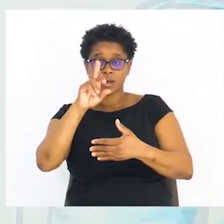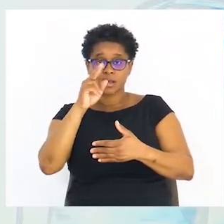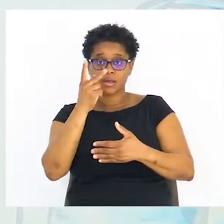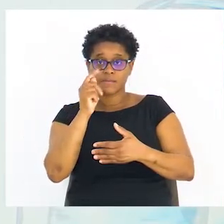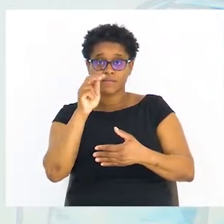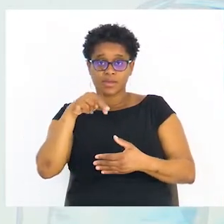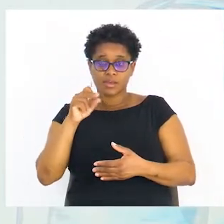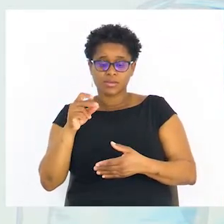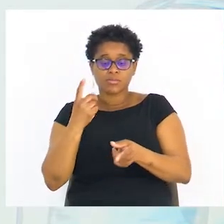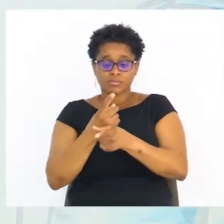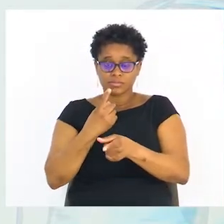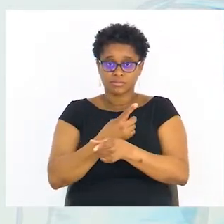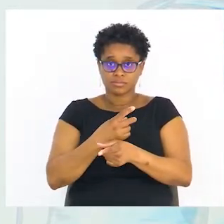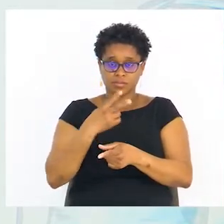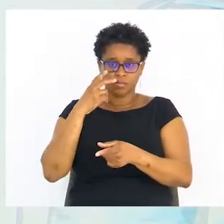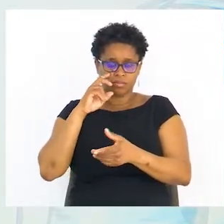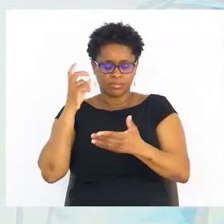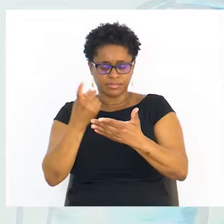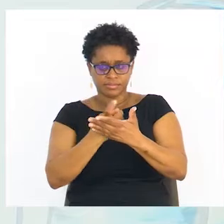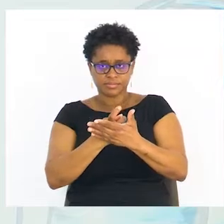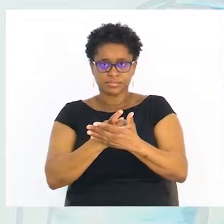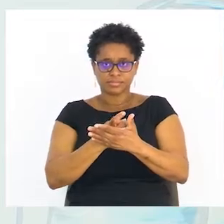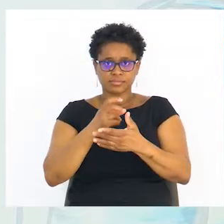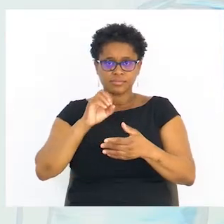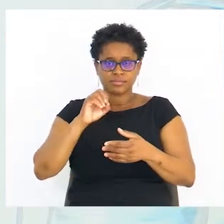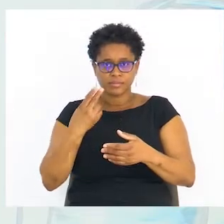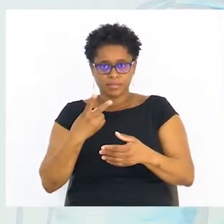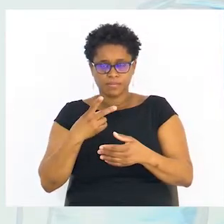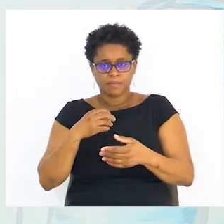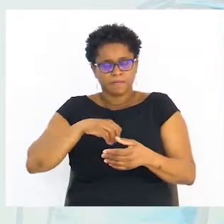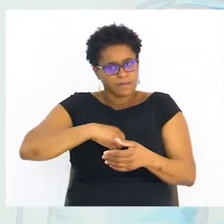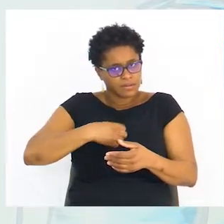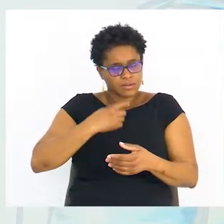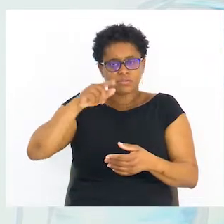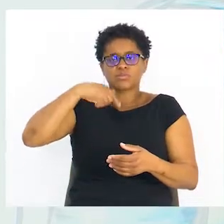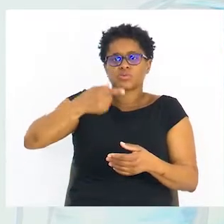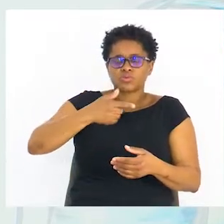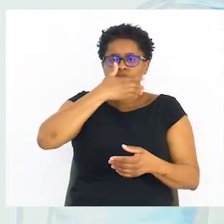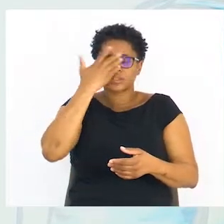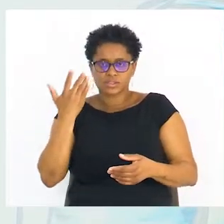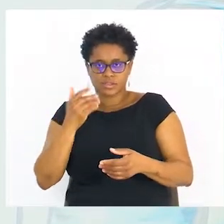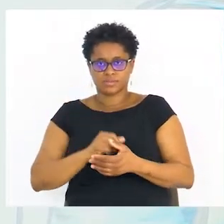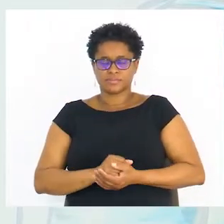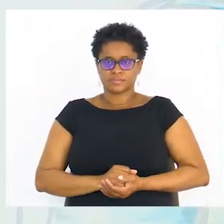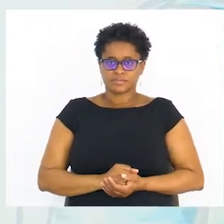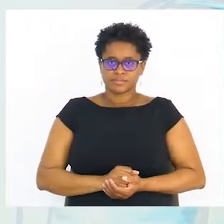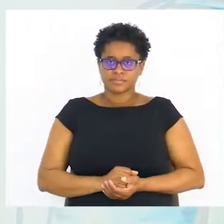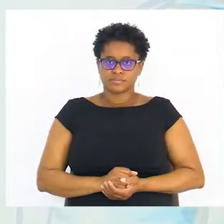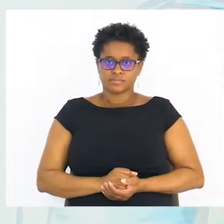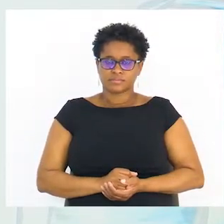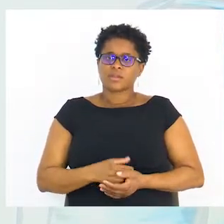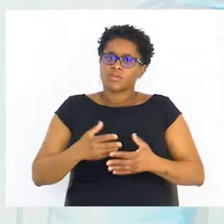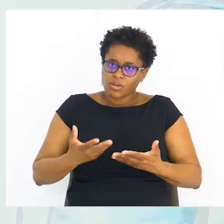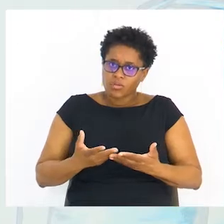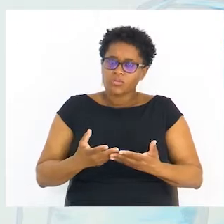que observavam ou aquilo que desejariam para outro dia. Então, por isso